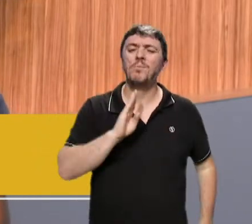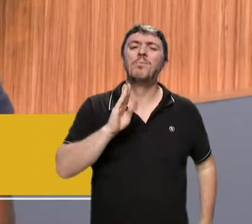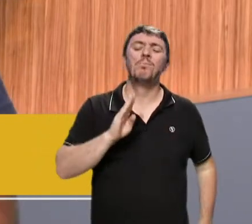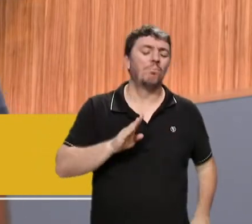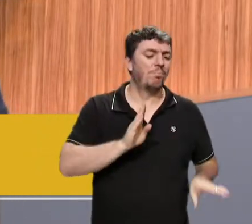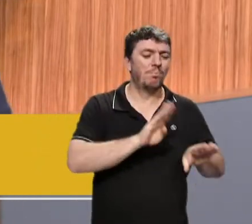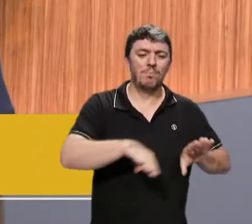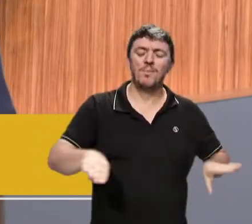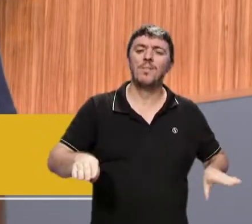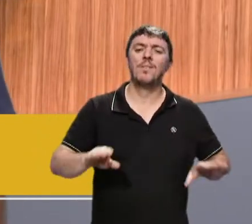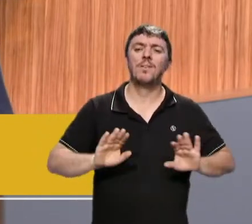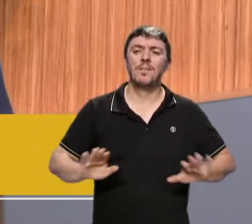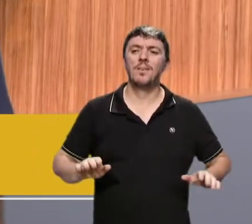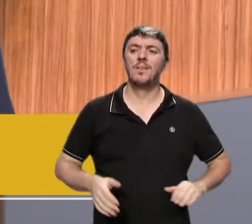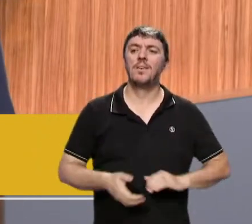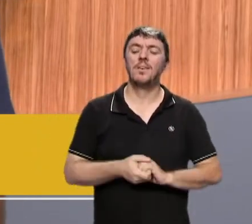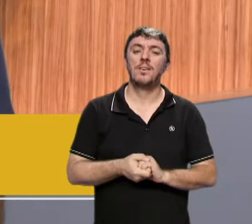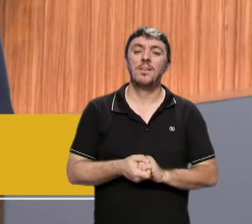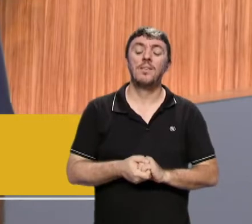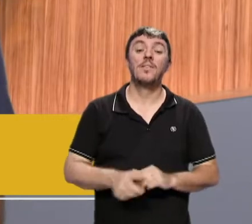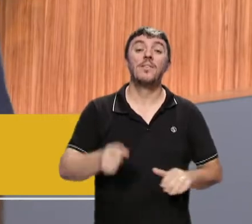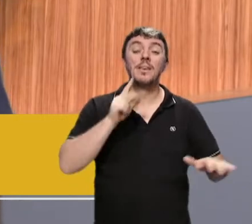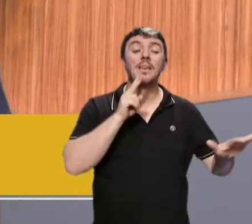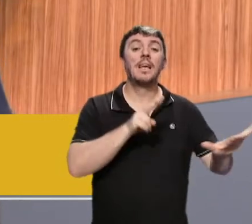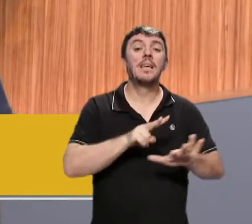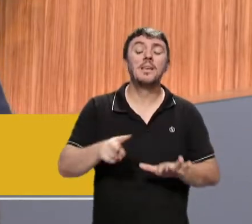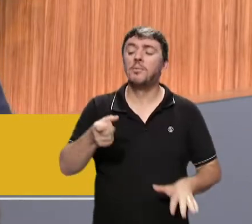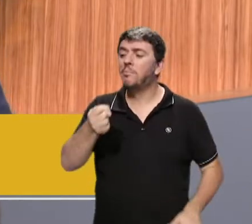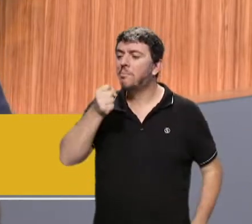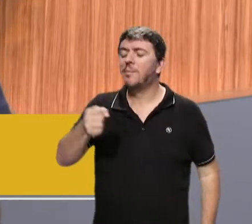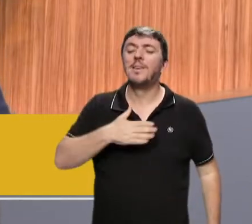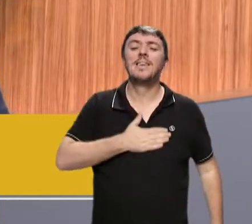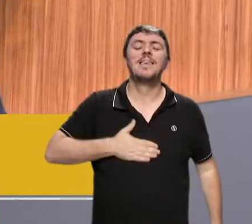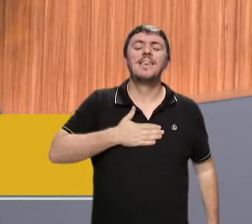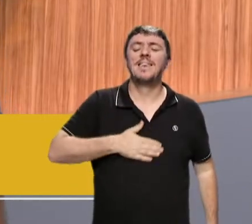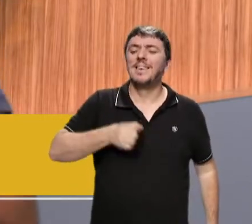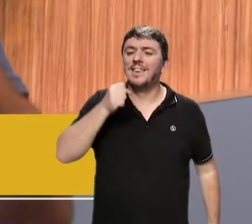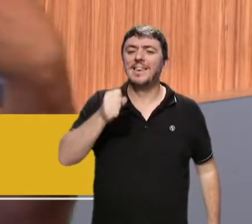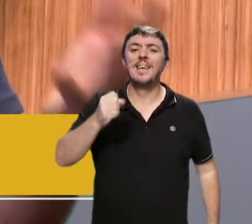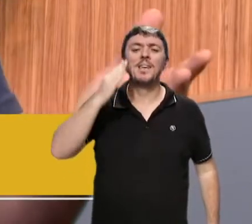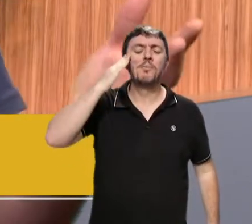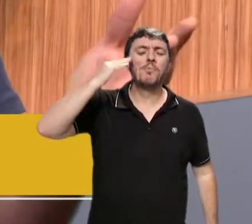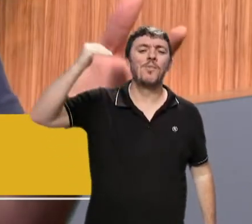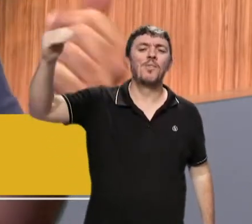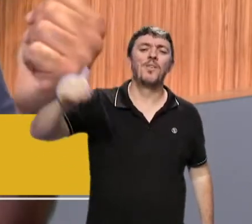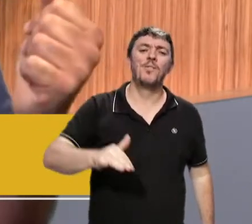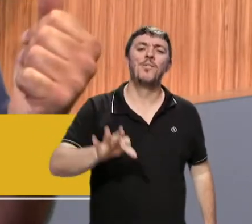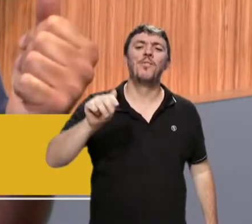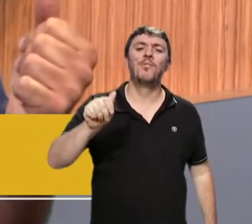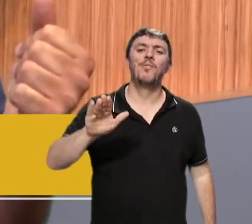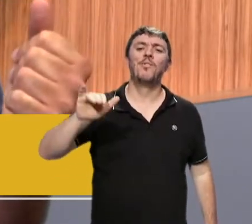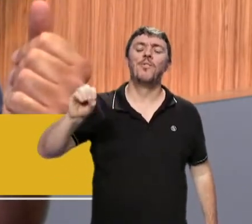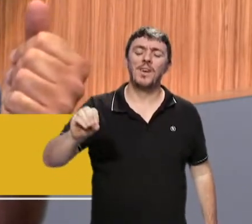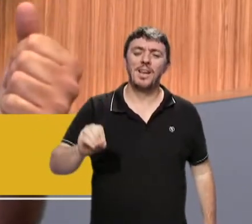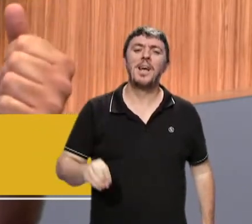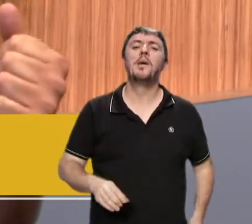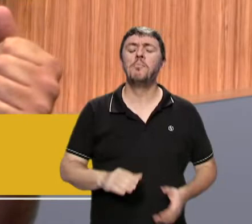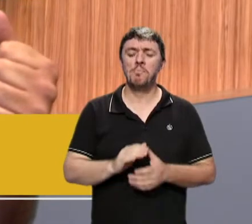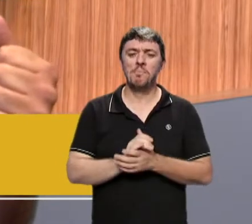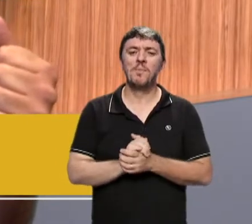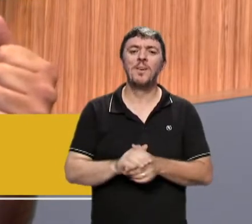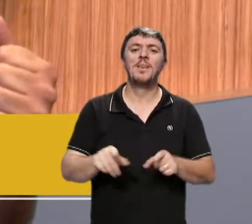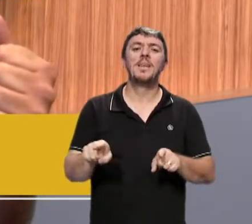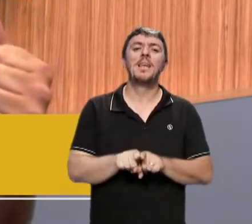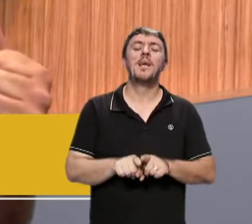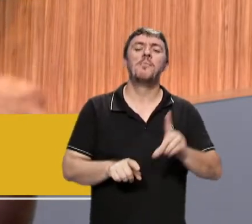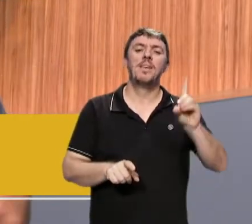Crianças. Essa semana eu tive o prazer de entrevistar o Fábio Porchat, a Dani Calabresa, a Mia Mello, que é uma querida, já esteve aqui no programa esse ano falando sobre a